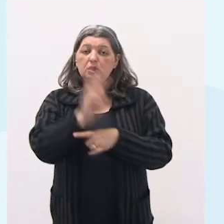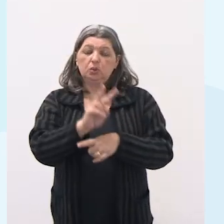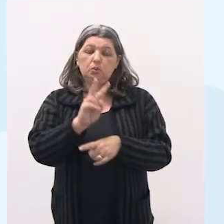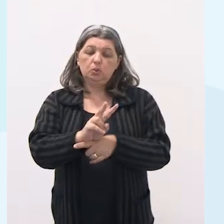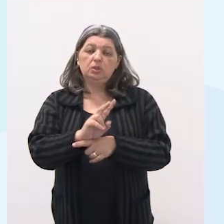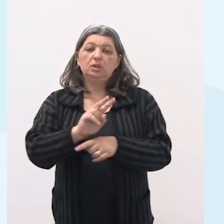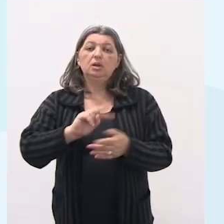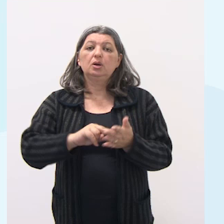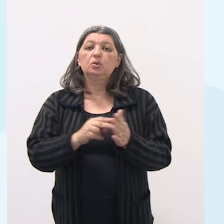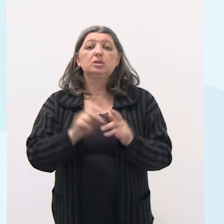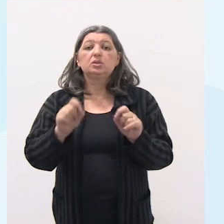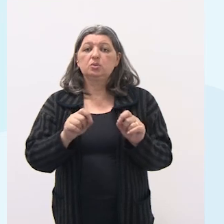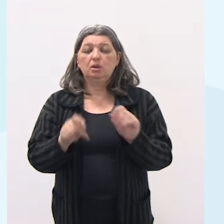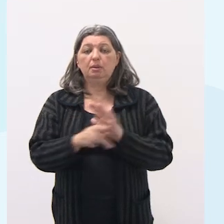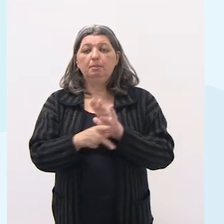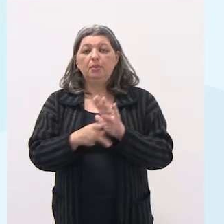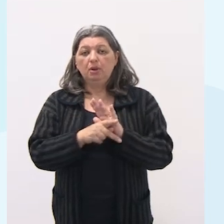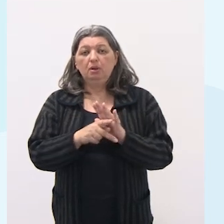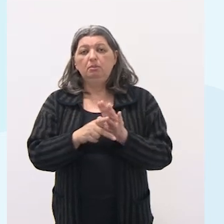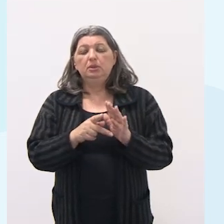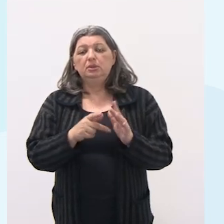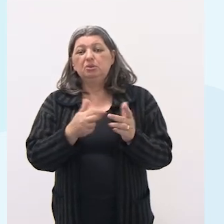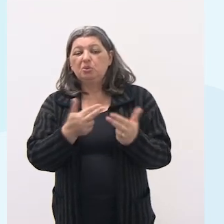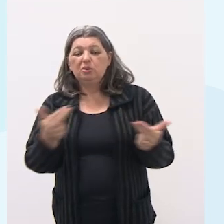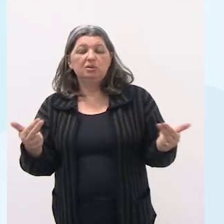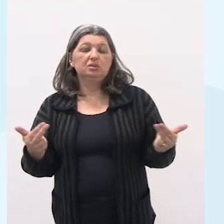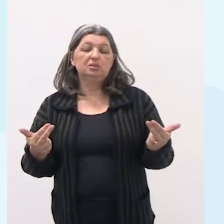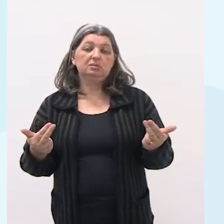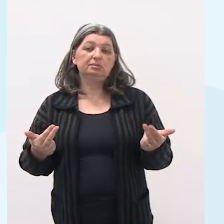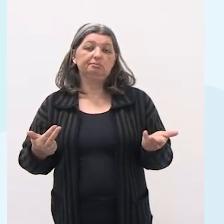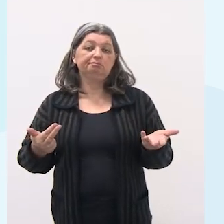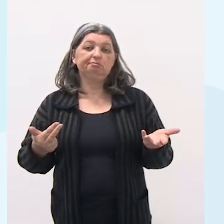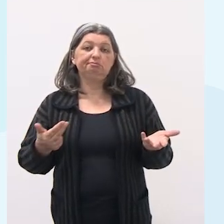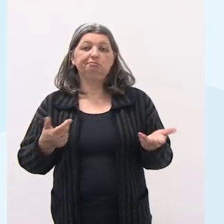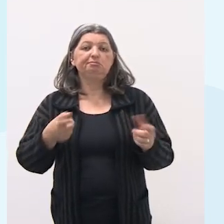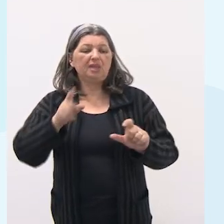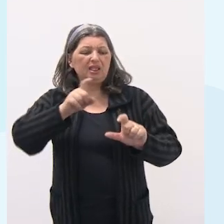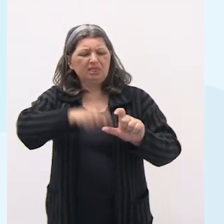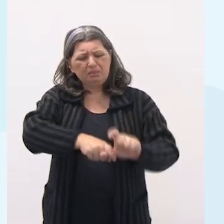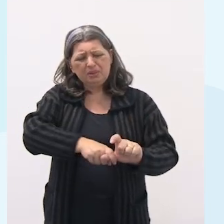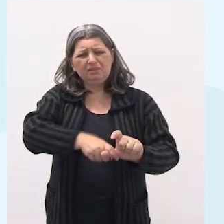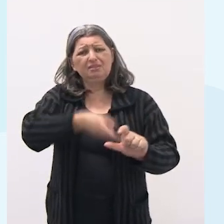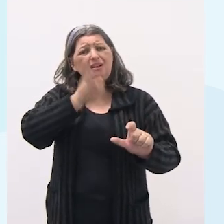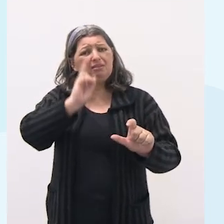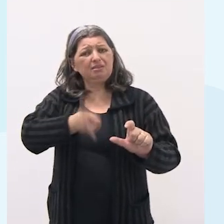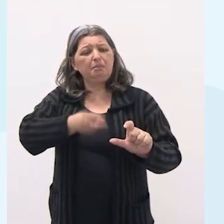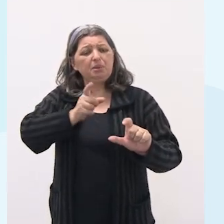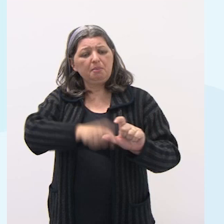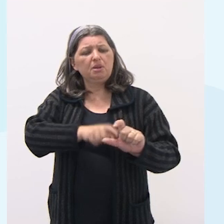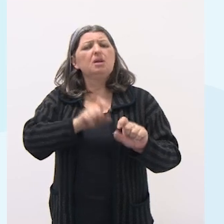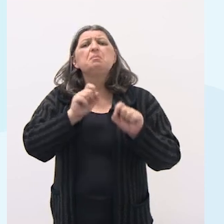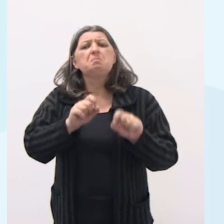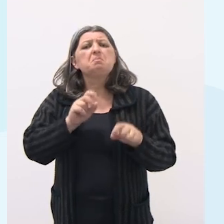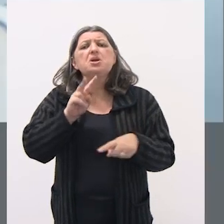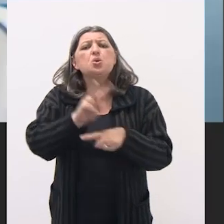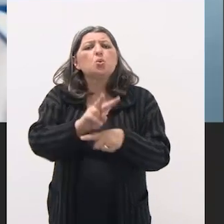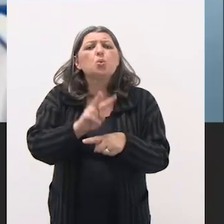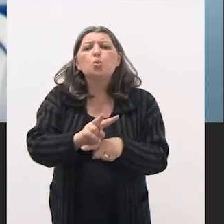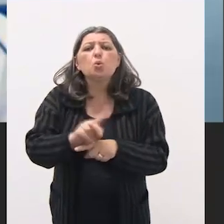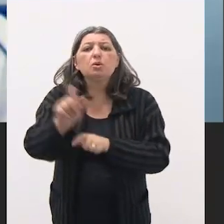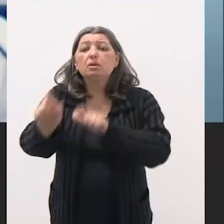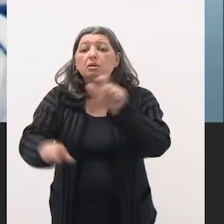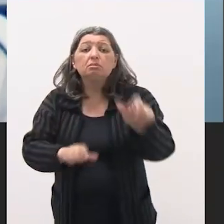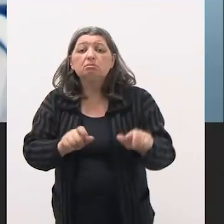gera relações assimétricas de poder, de dependência. Então, quem é que cuida de quem? Quem